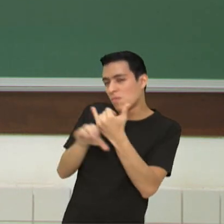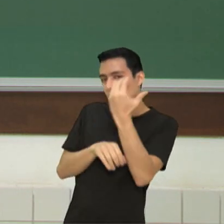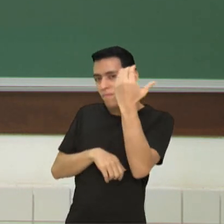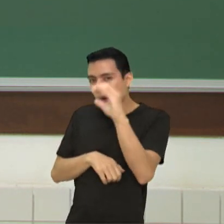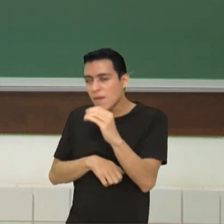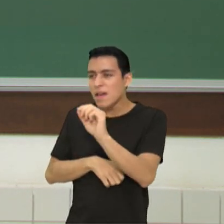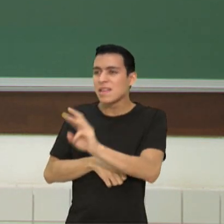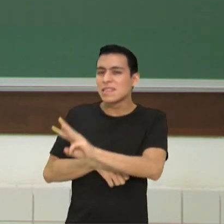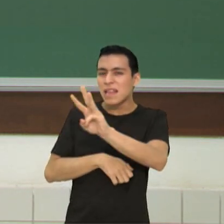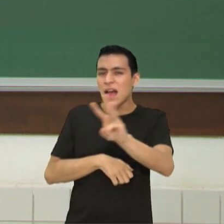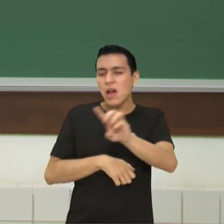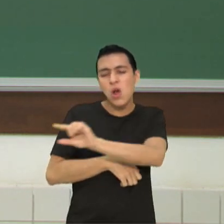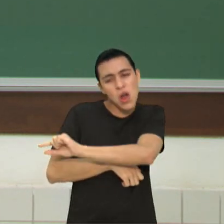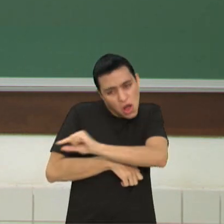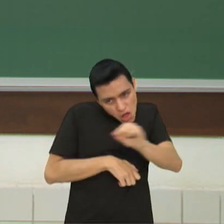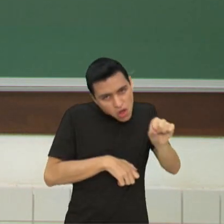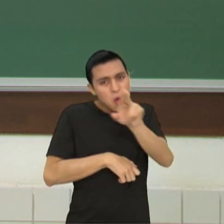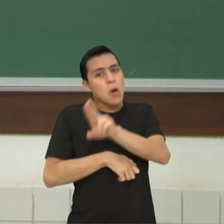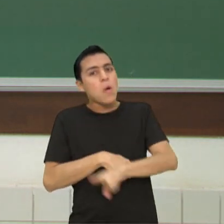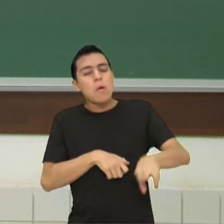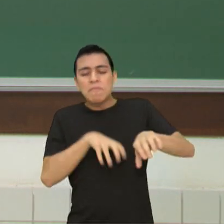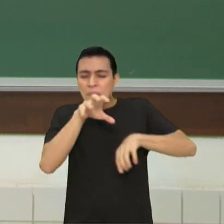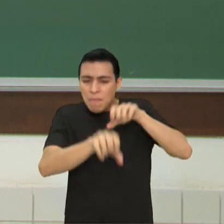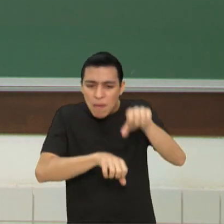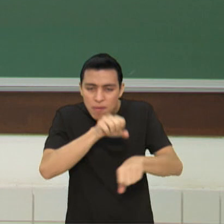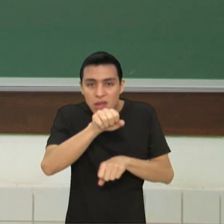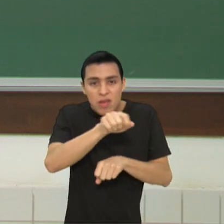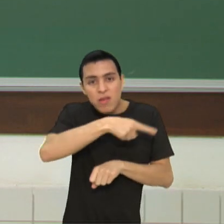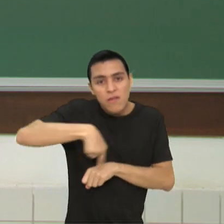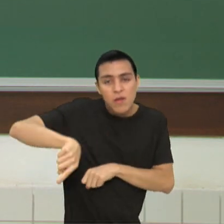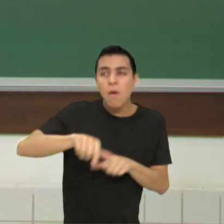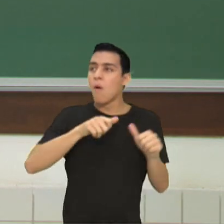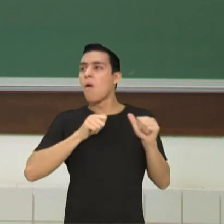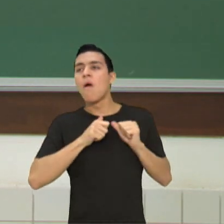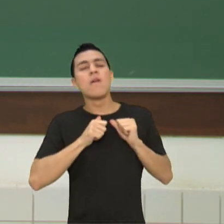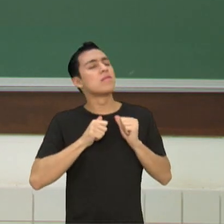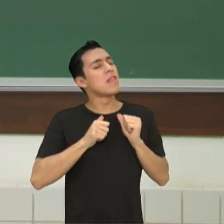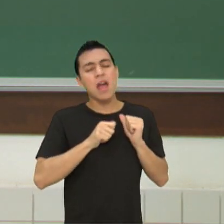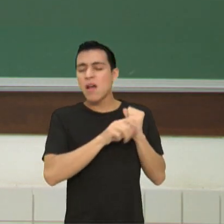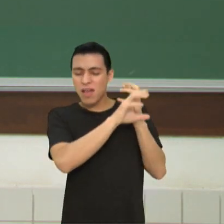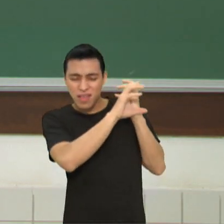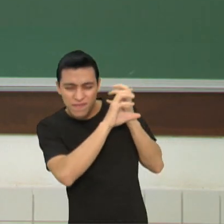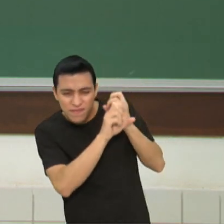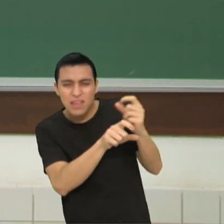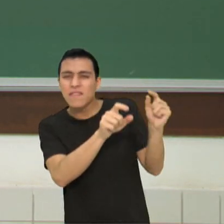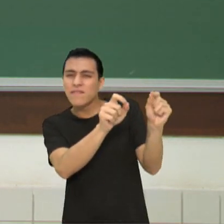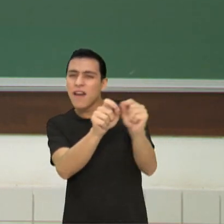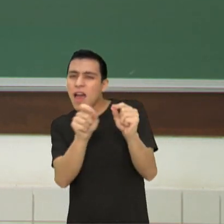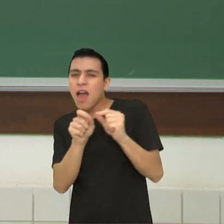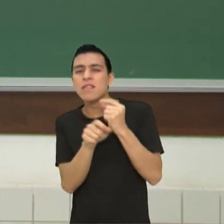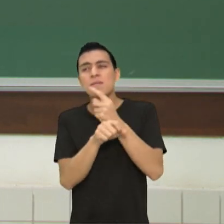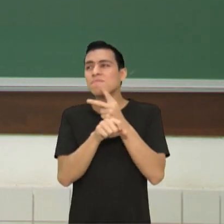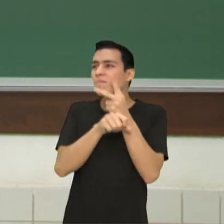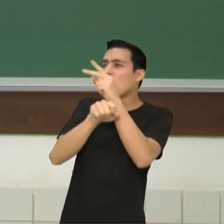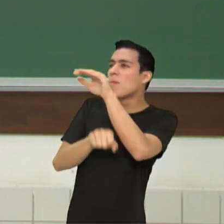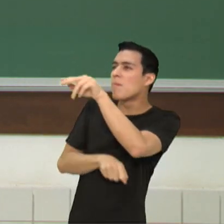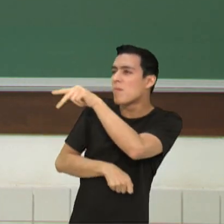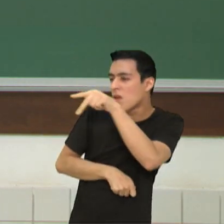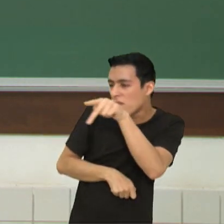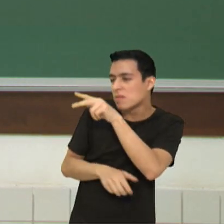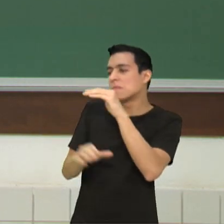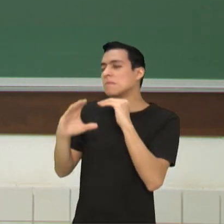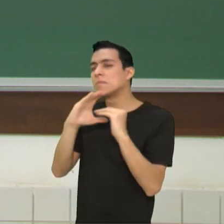televisão, não tem acesso à internet, não se esqueça de fazer, a Franciele já conversou com vocês, hoje um outro olhar sobre esses